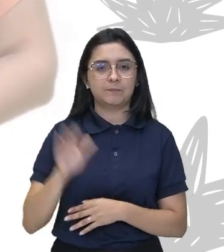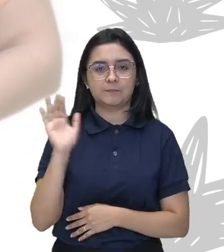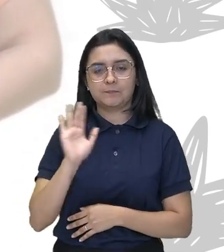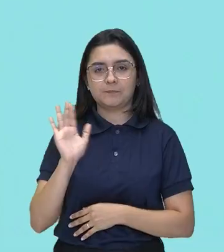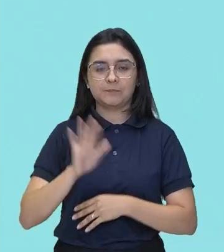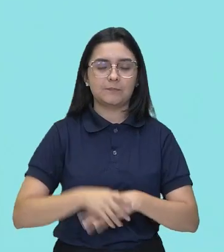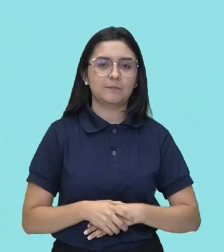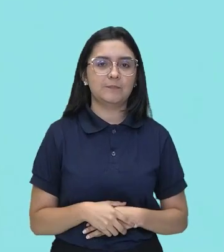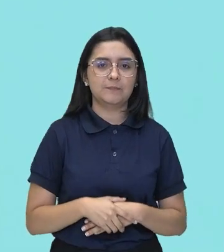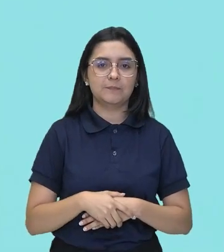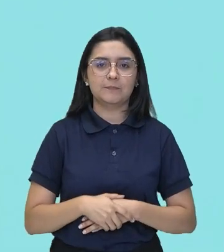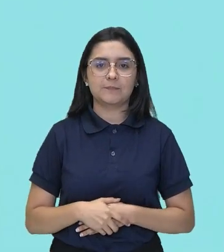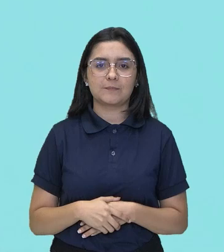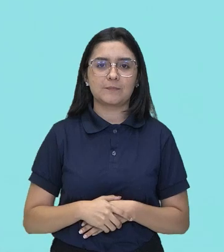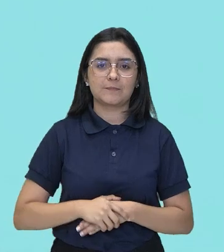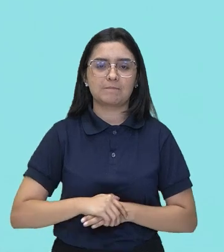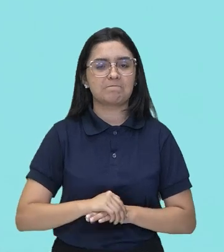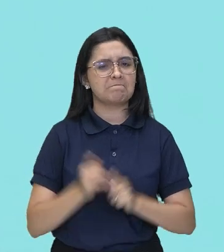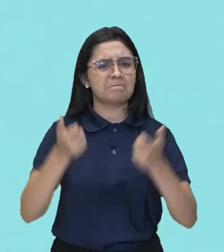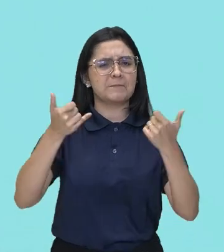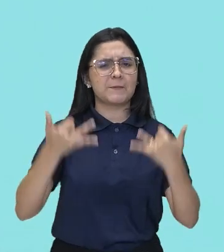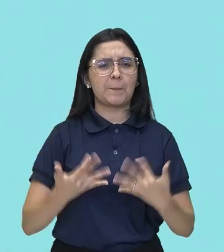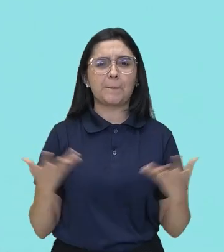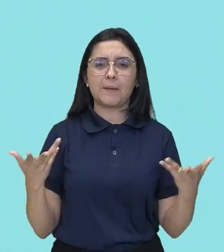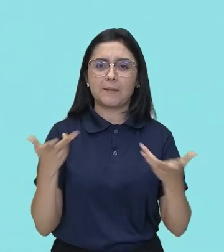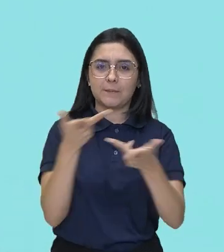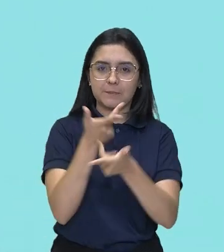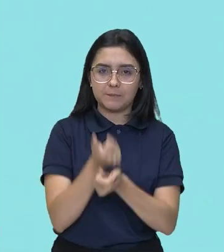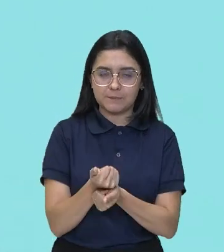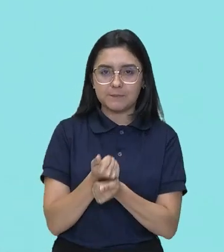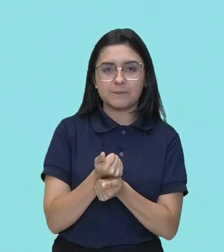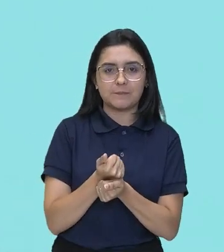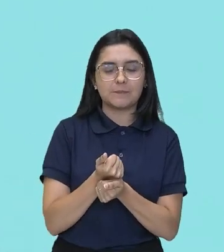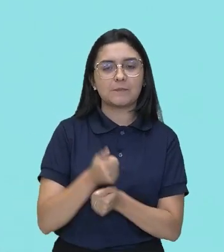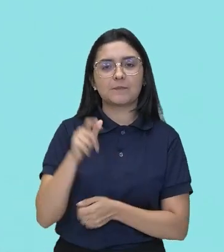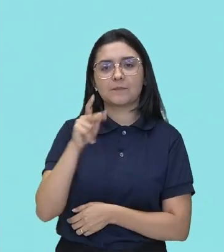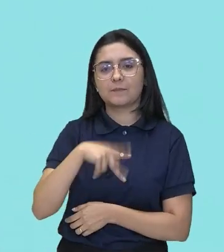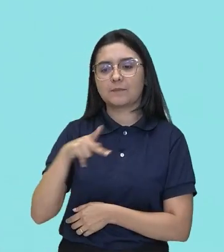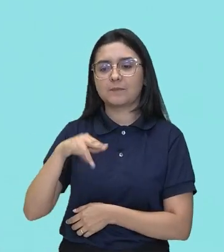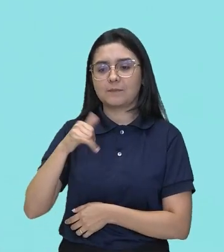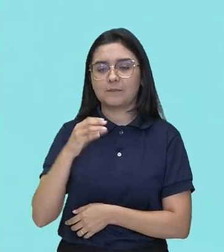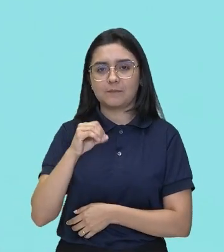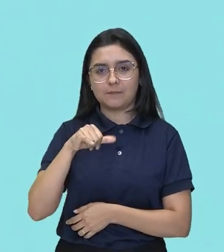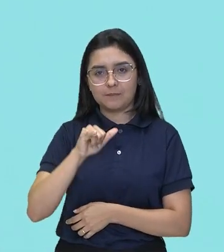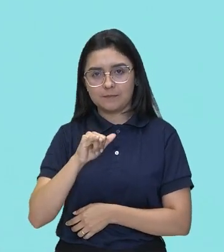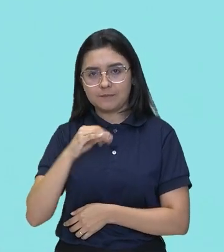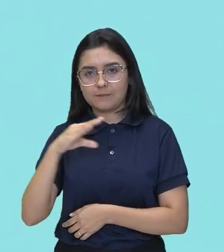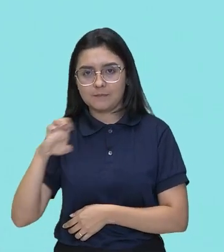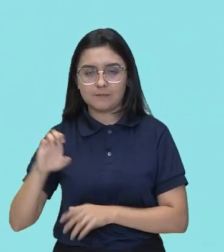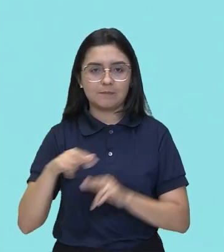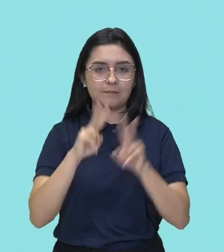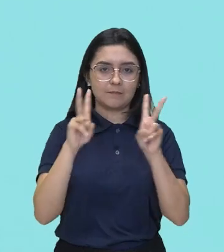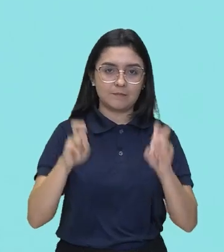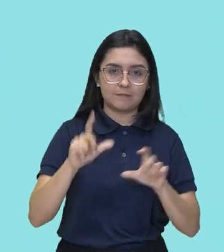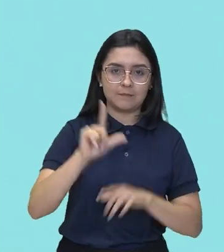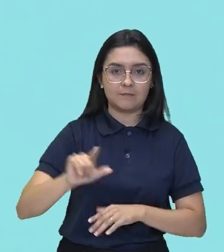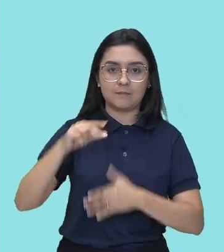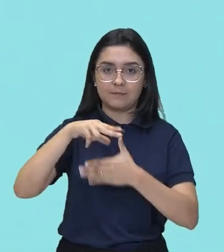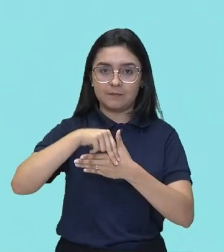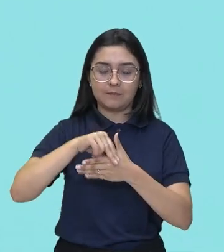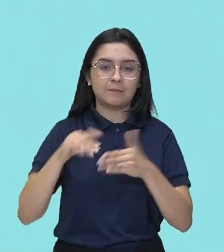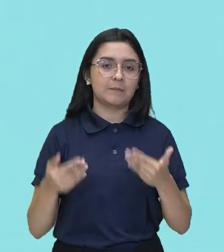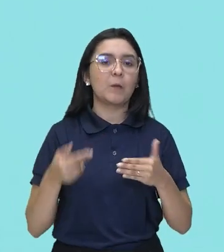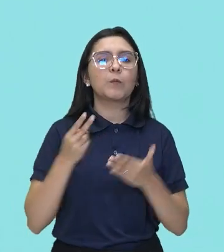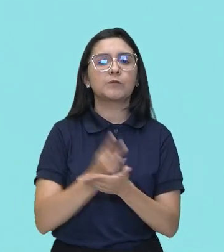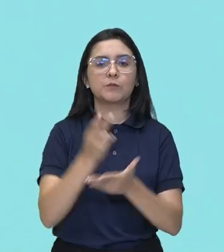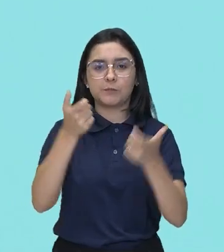próxima! Explicação brilhante da professora Joyce sobre a literatura de cordel. E continuando a nossa